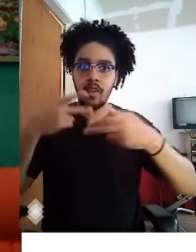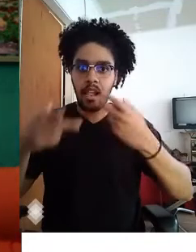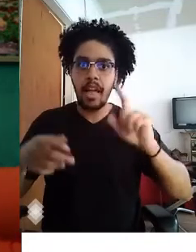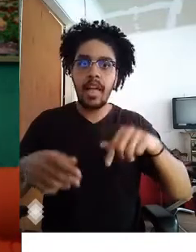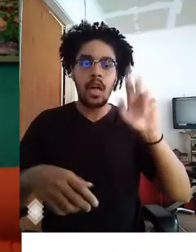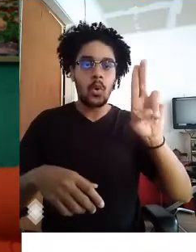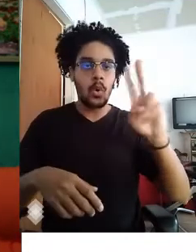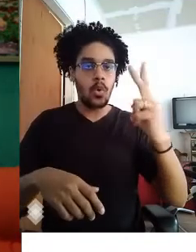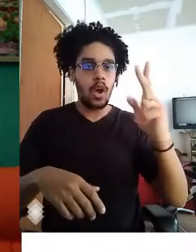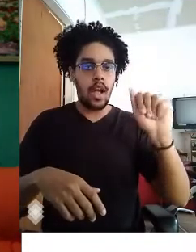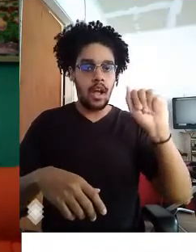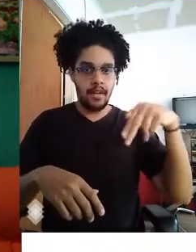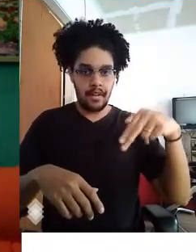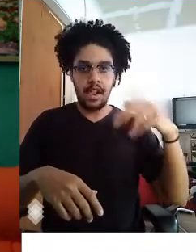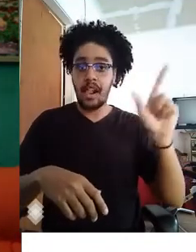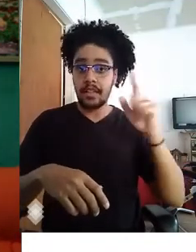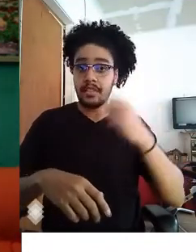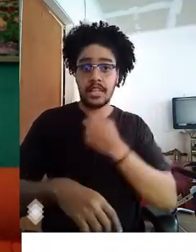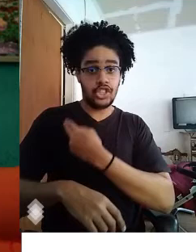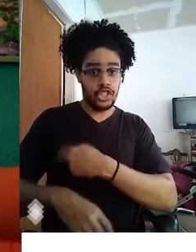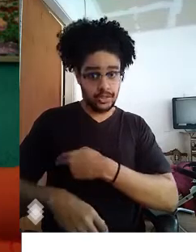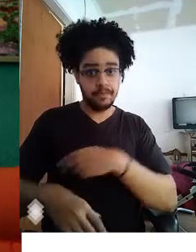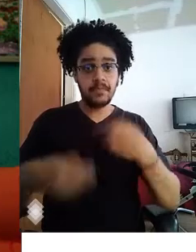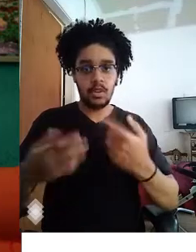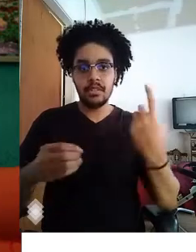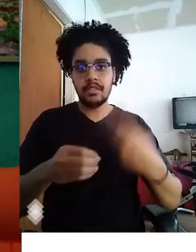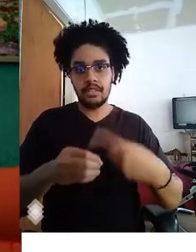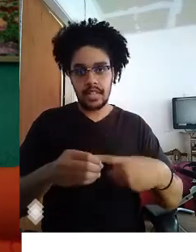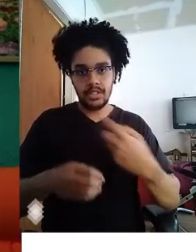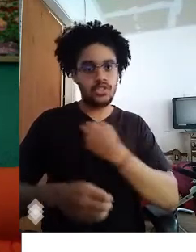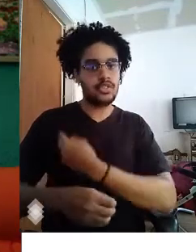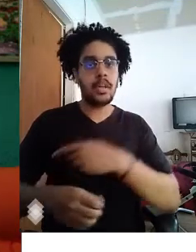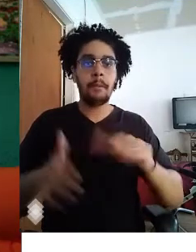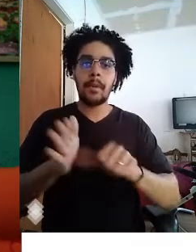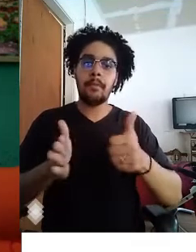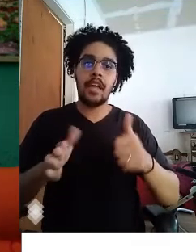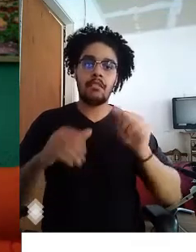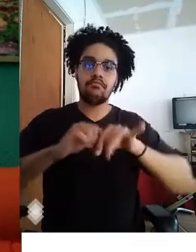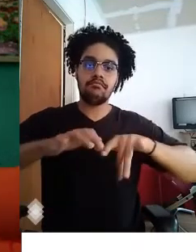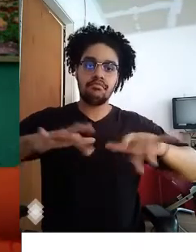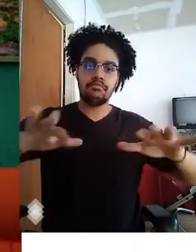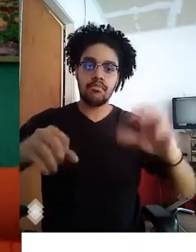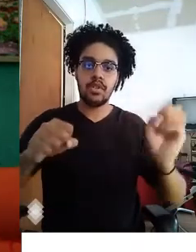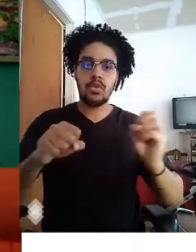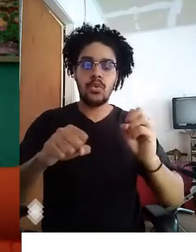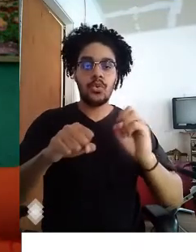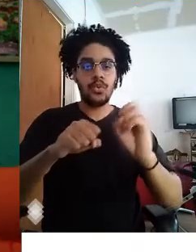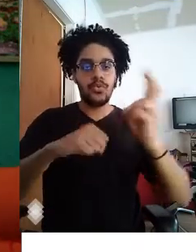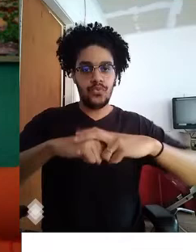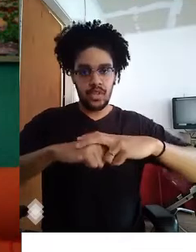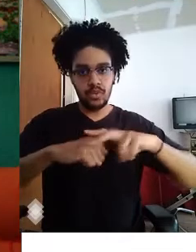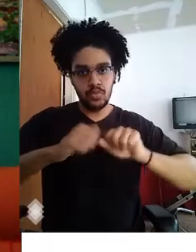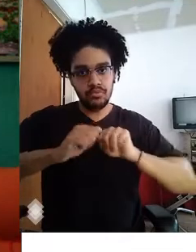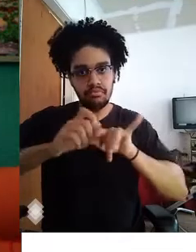Wuhan, na China. Bom, foi na cidade chinesa em que pela primeira vez o vírus se espalha de forma alarmante. Não se